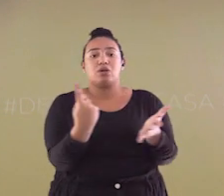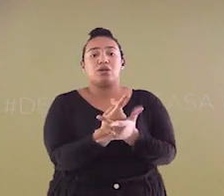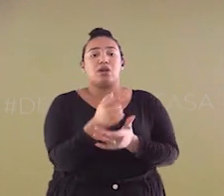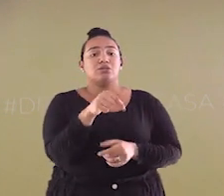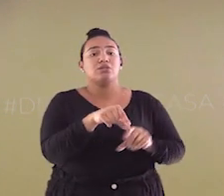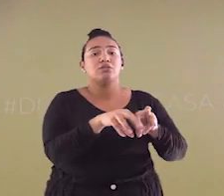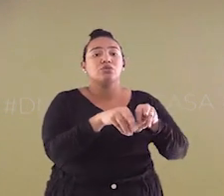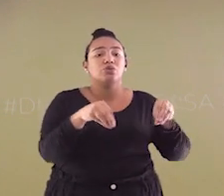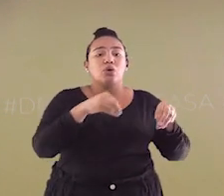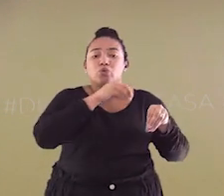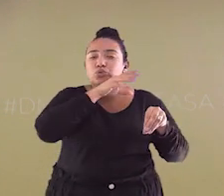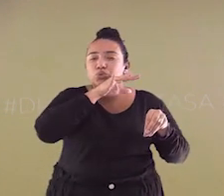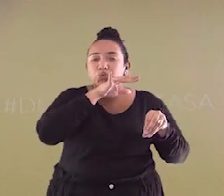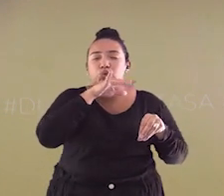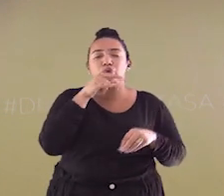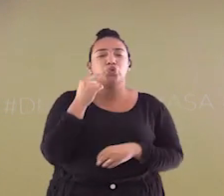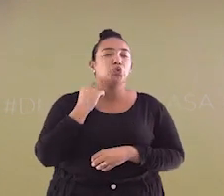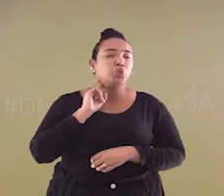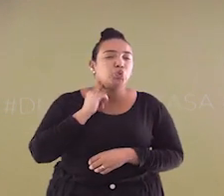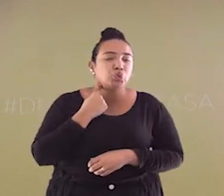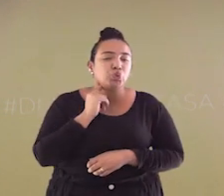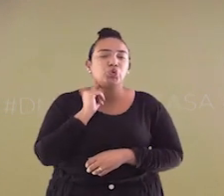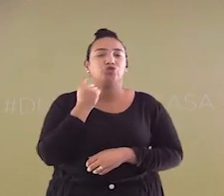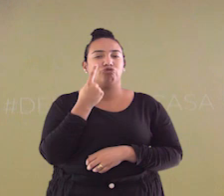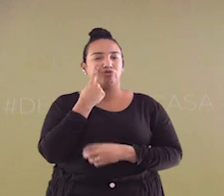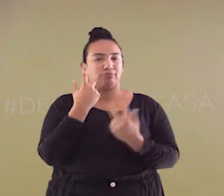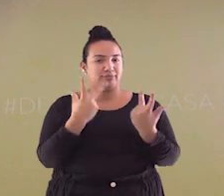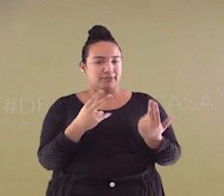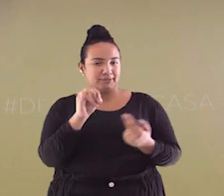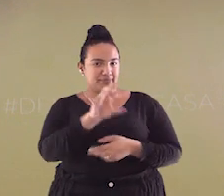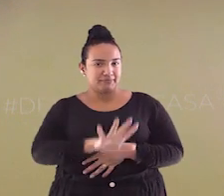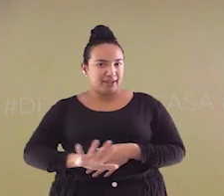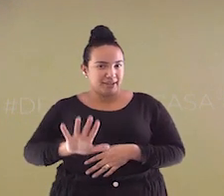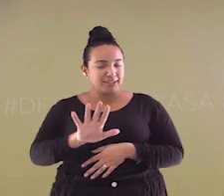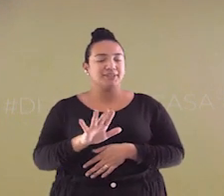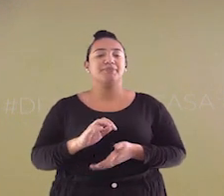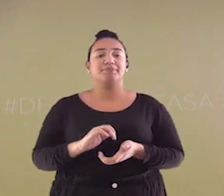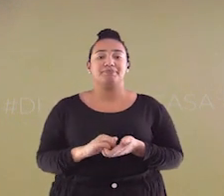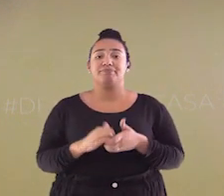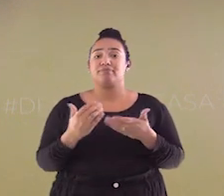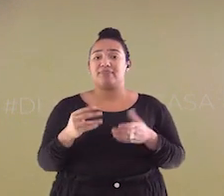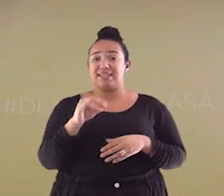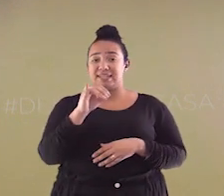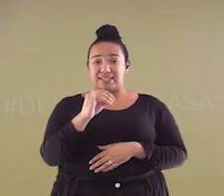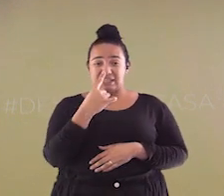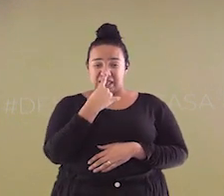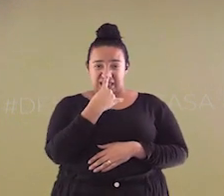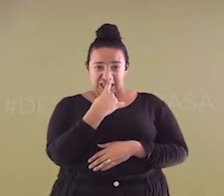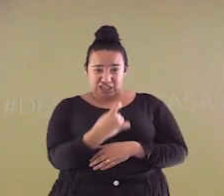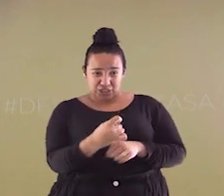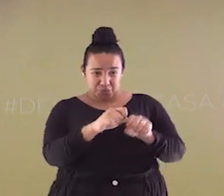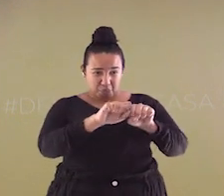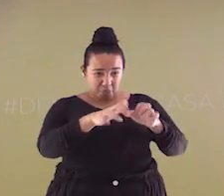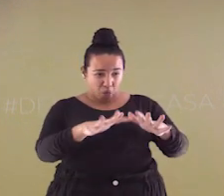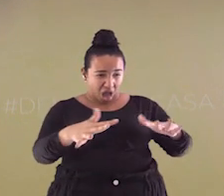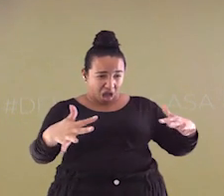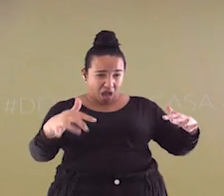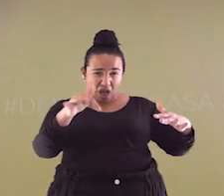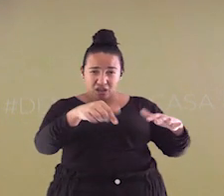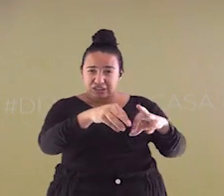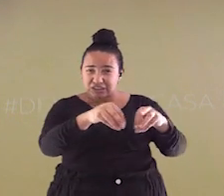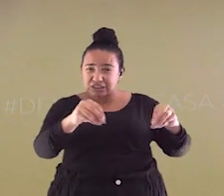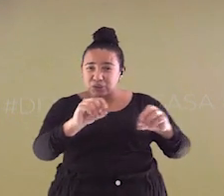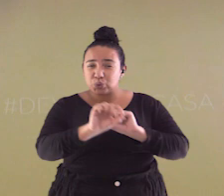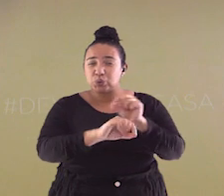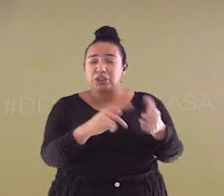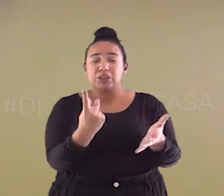aqui, muito lixo jogado em um local errado. O excesso de lixo sobre o solo pode causar doenças, além de